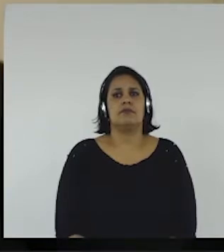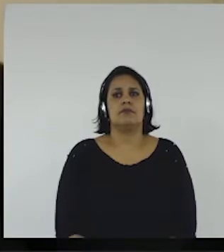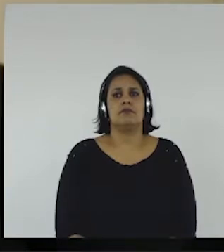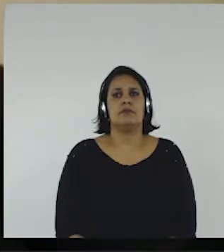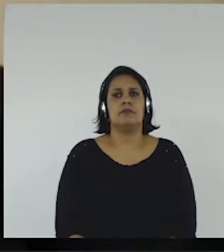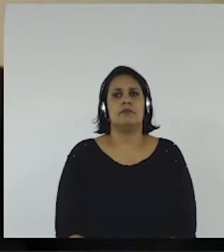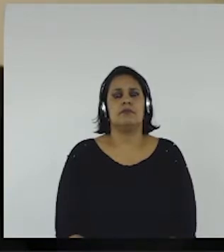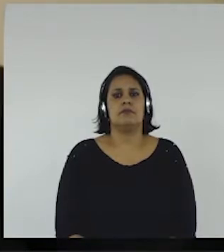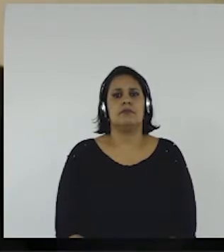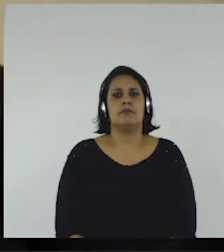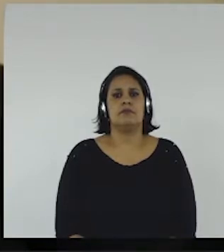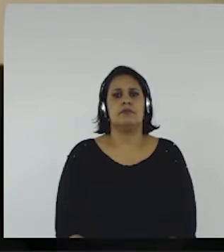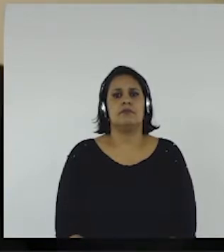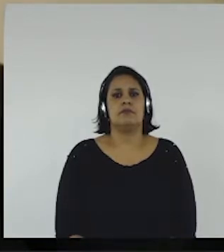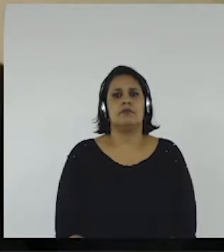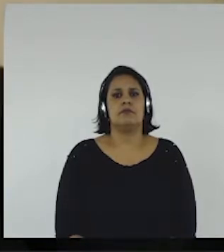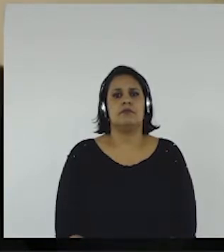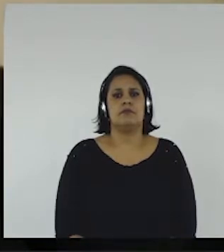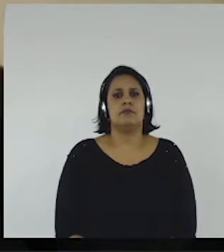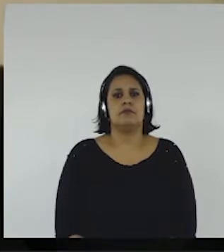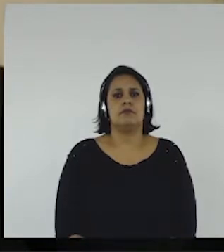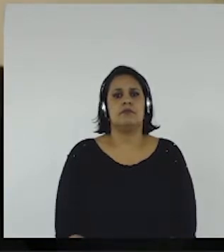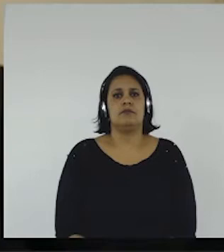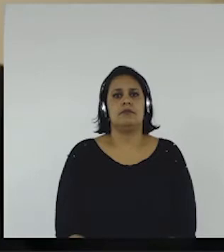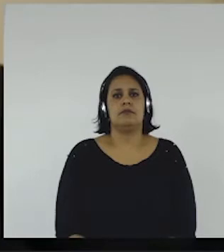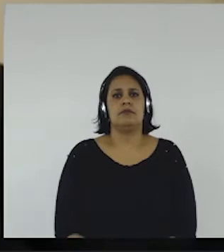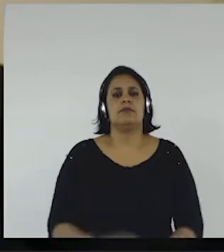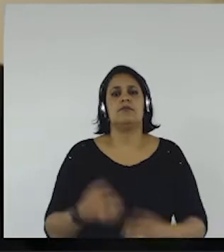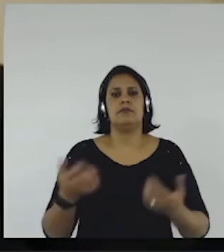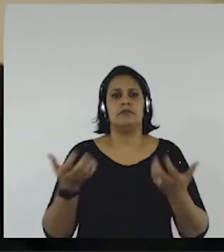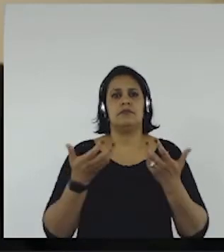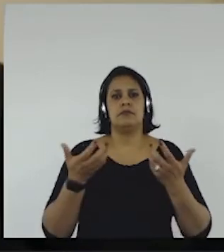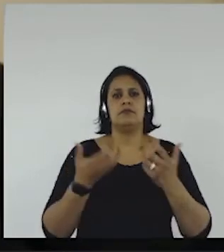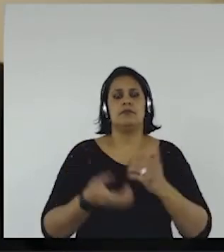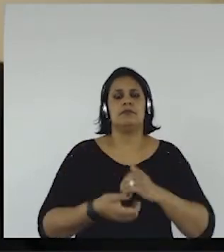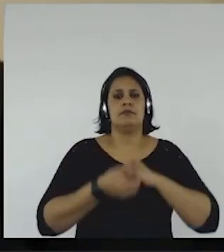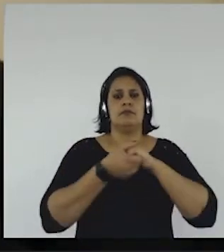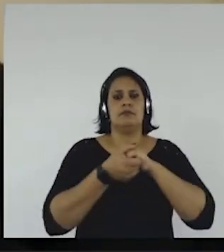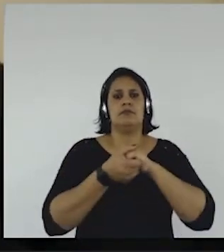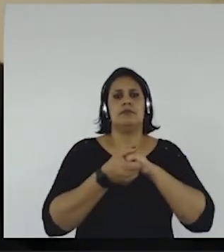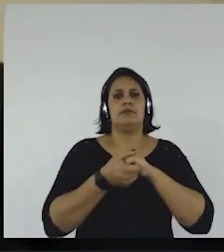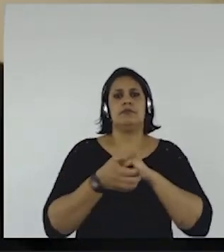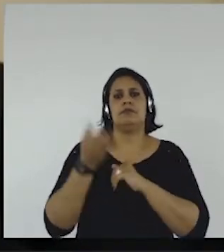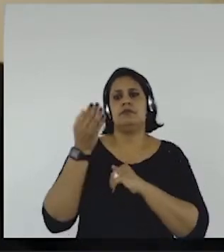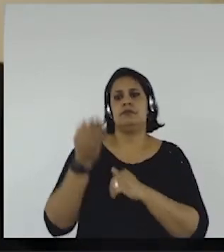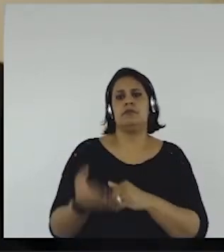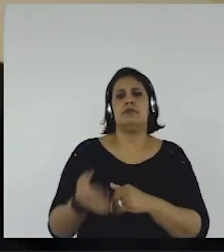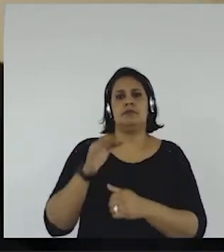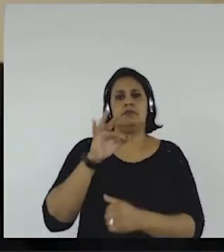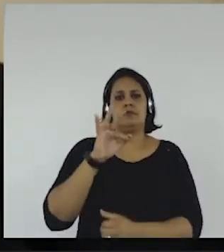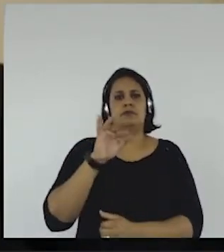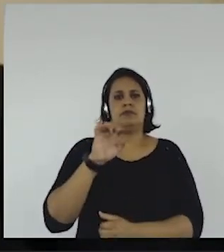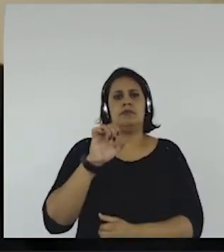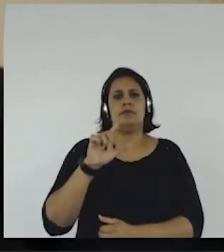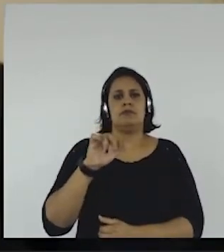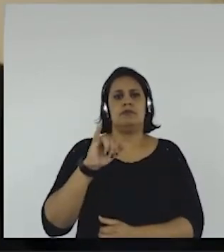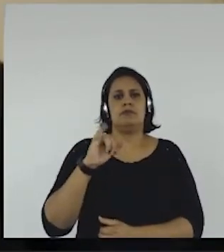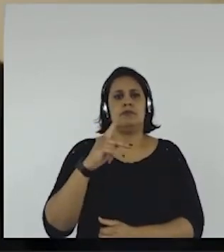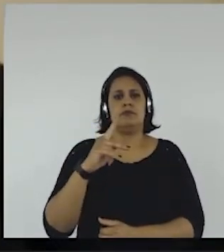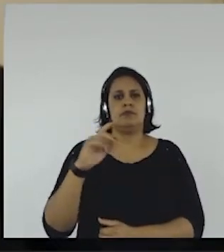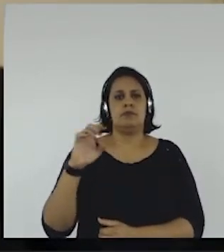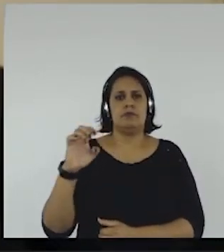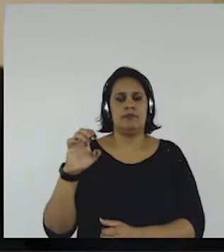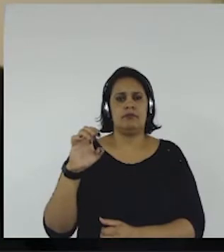Brasil, doutor Felipe Santa Cruz, e ao presidente que lhe antecedeu, o Marcos